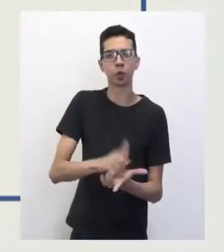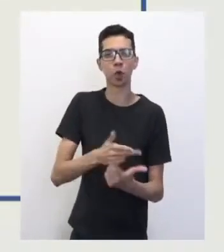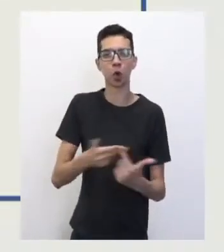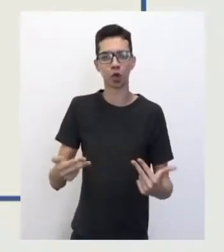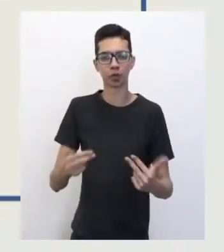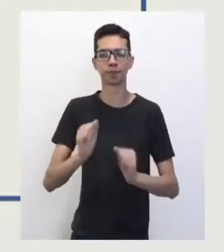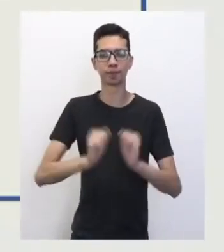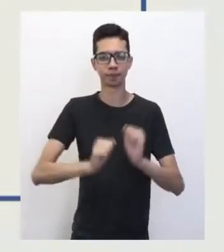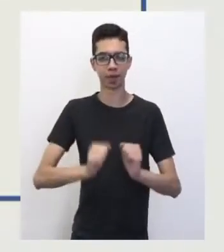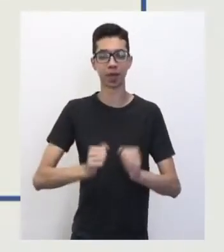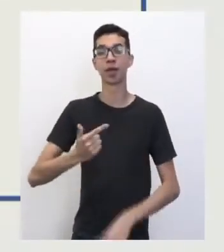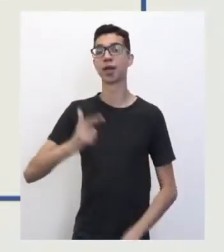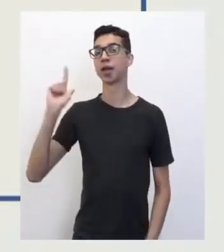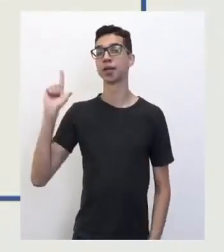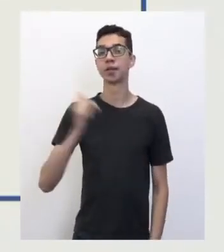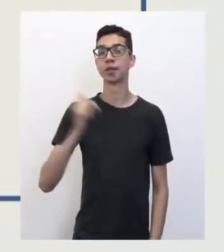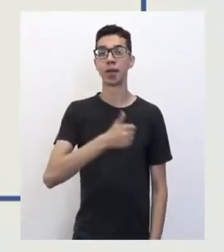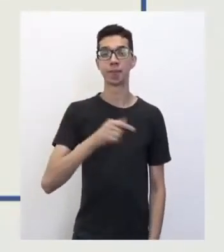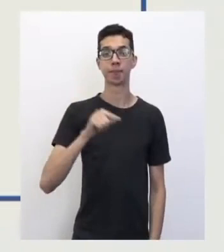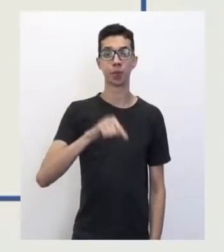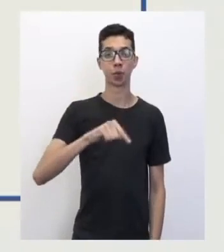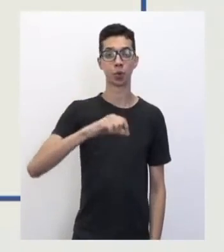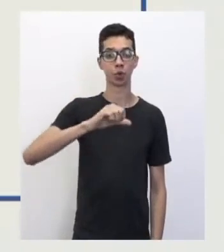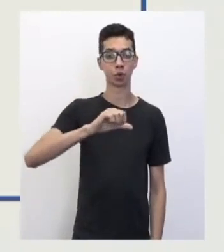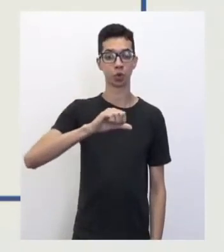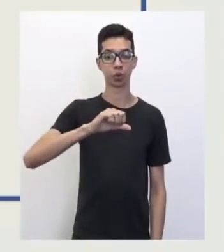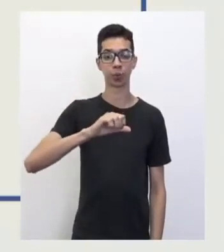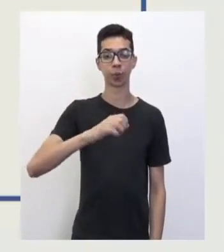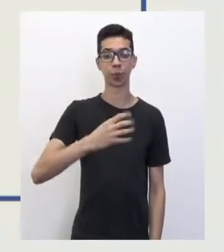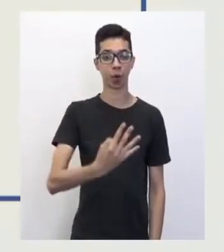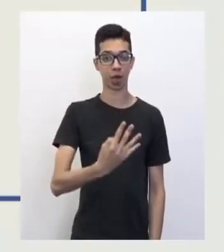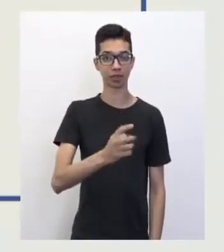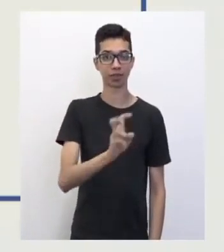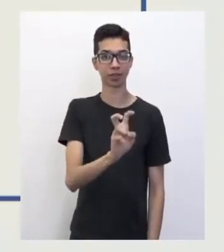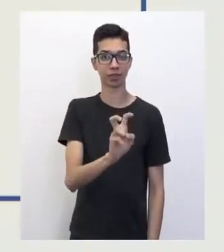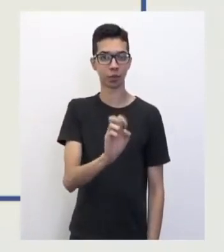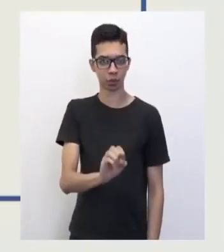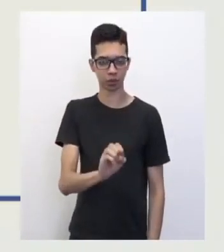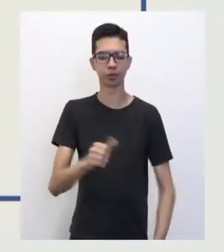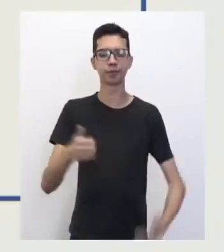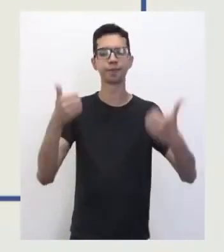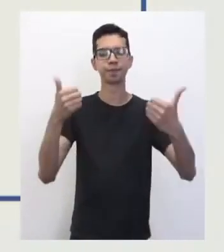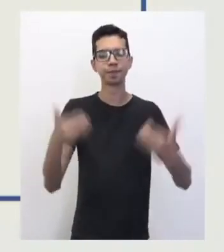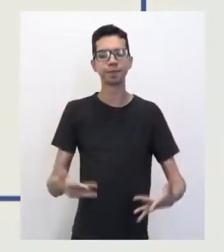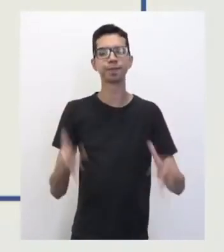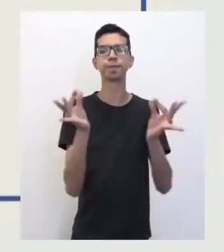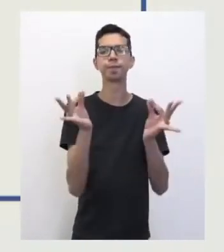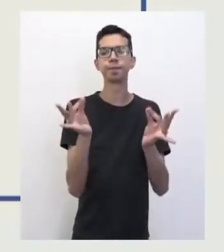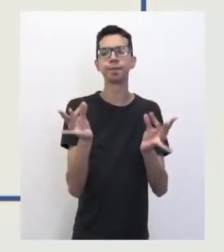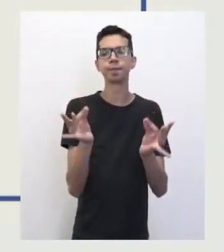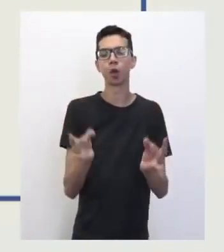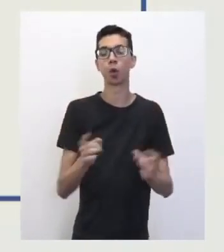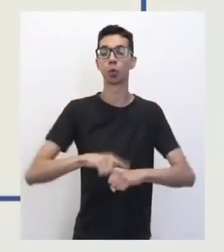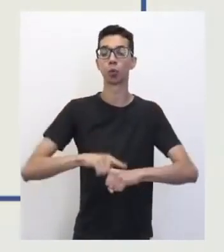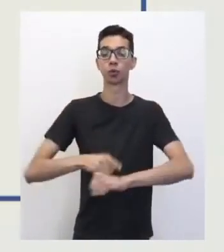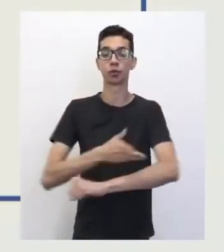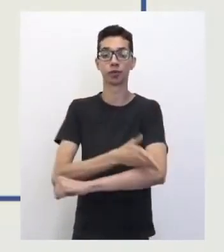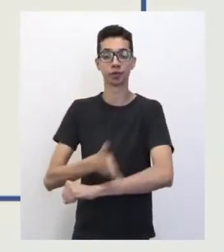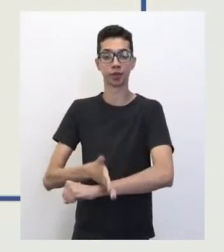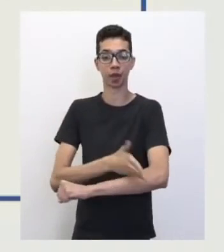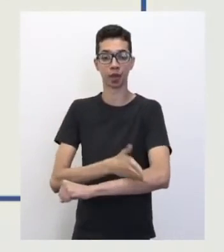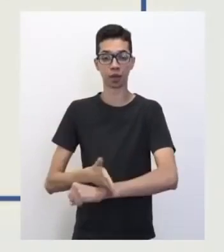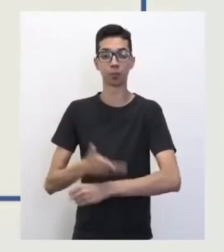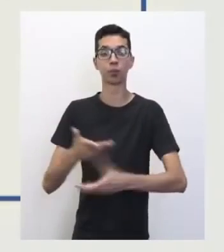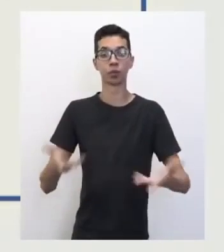1450, trazendo uma especificação, né, explicando um pouco melhor e situando num tempo, né? Então, além de eu